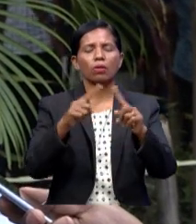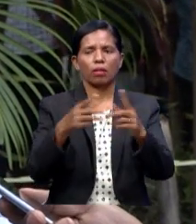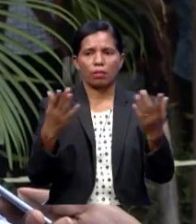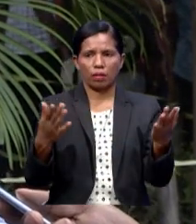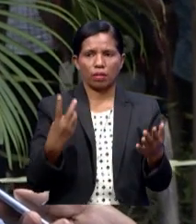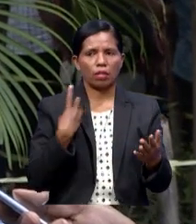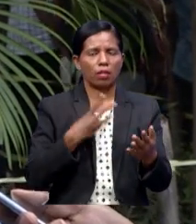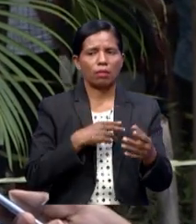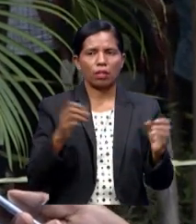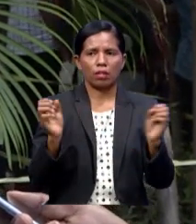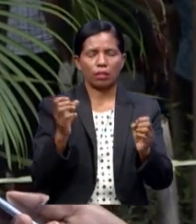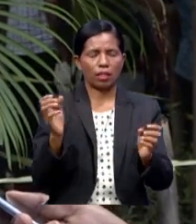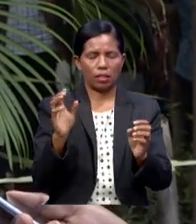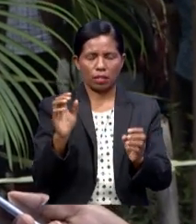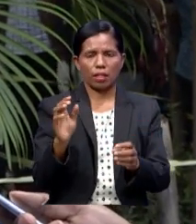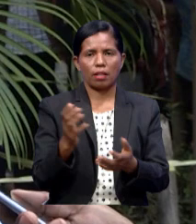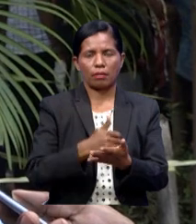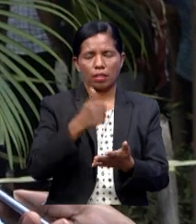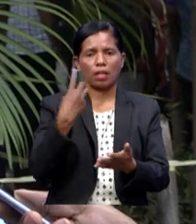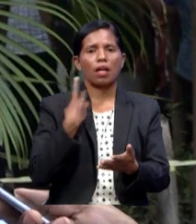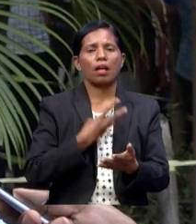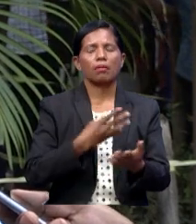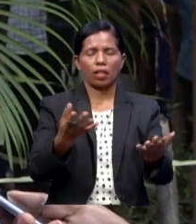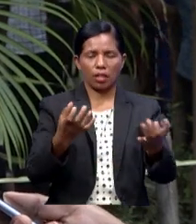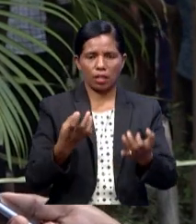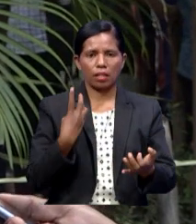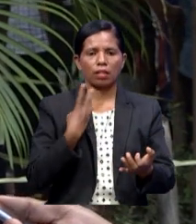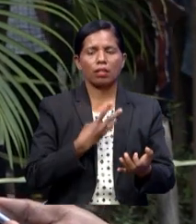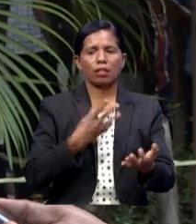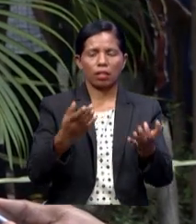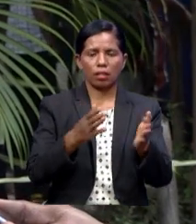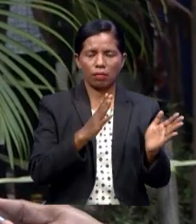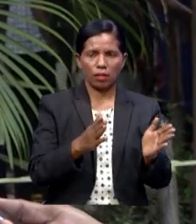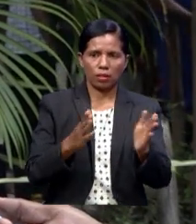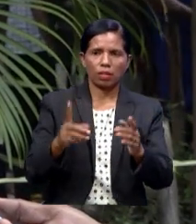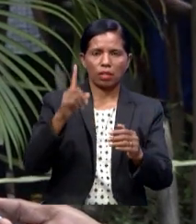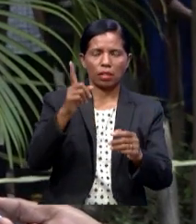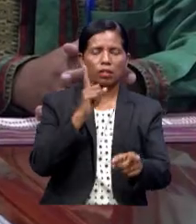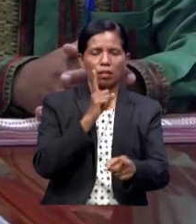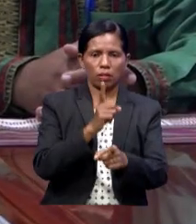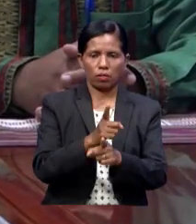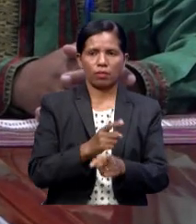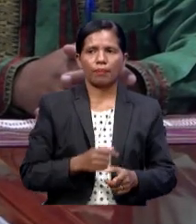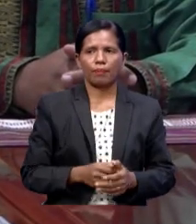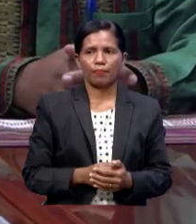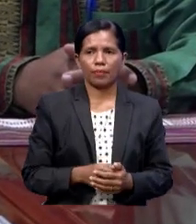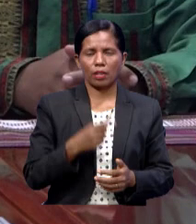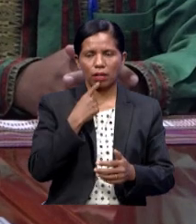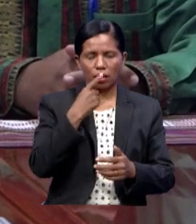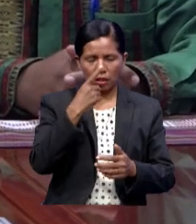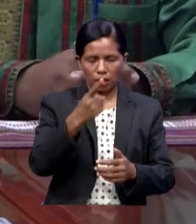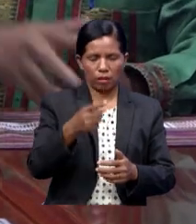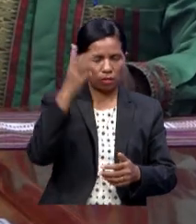lau salah satisfetu kata am laliu, mebe ami hakarak, ita hakarak atu processo ida lau tingki justu no kredibel. Hatamba preocupação